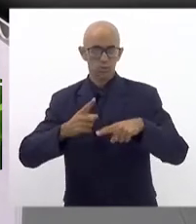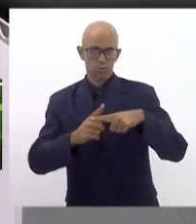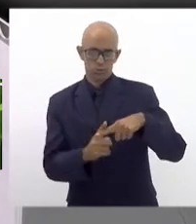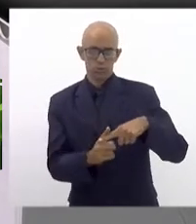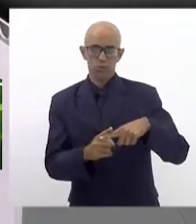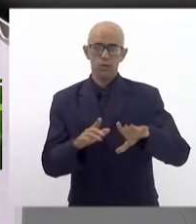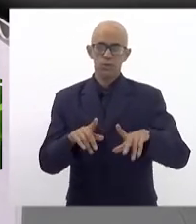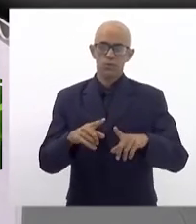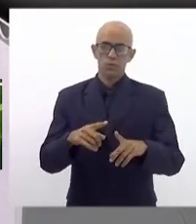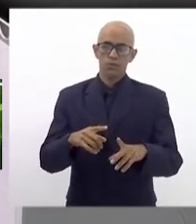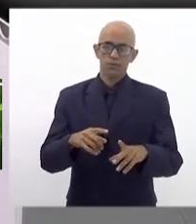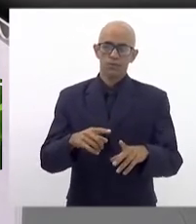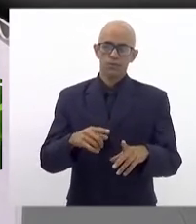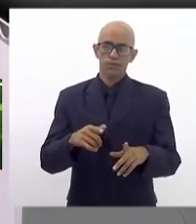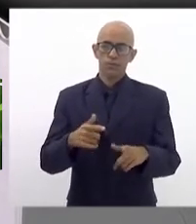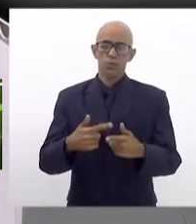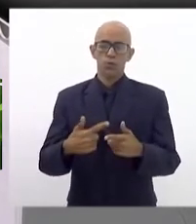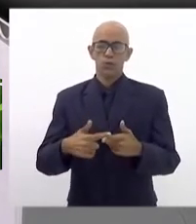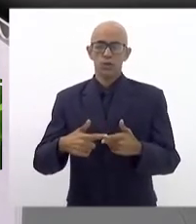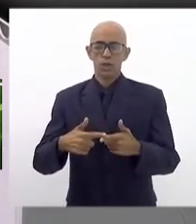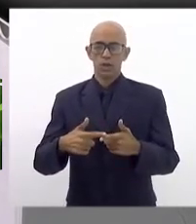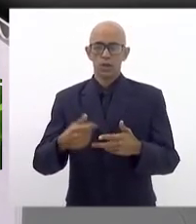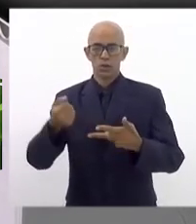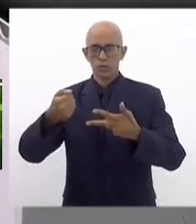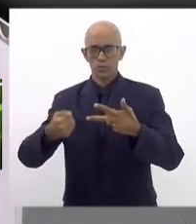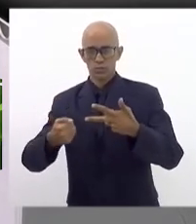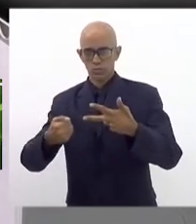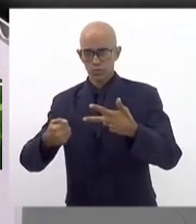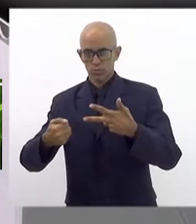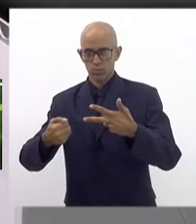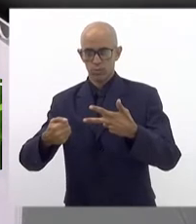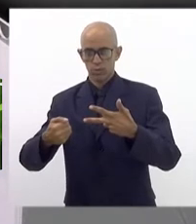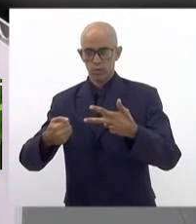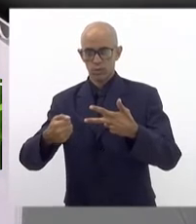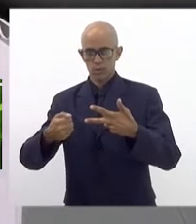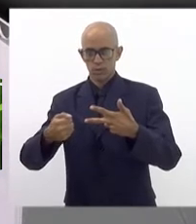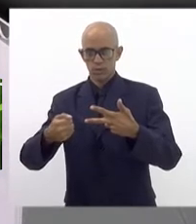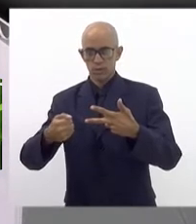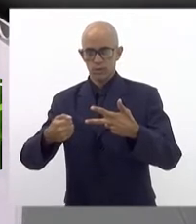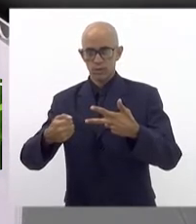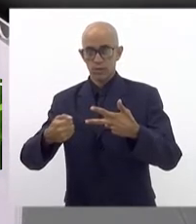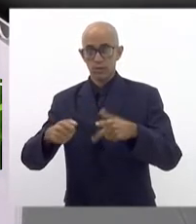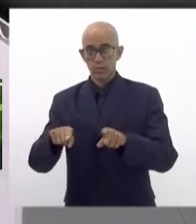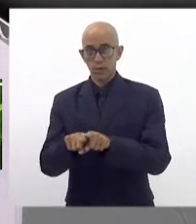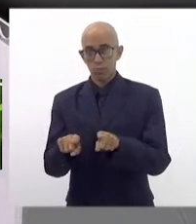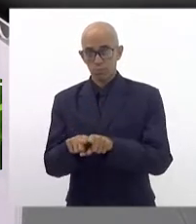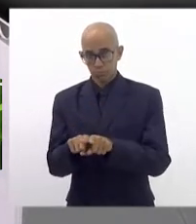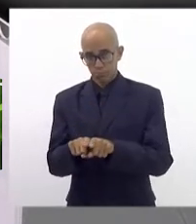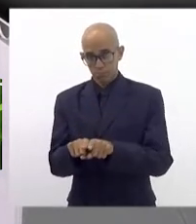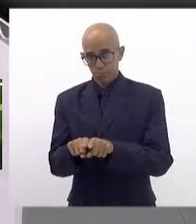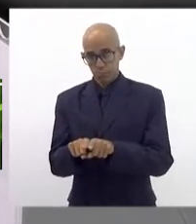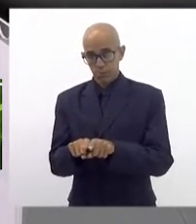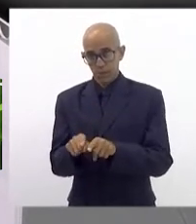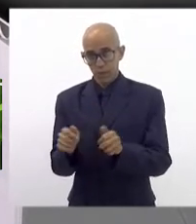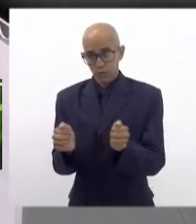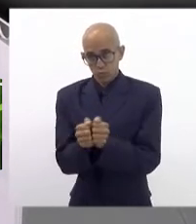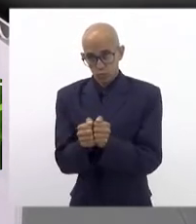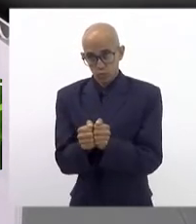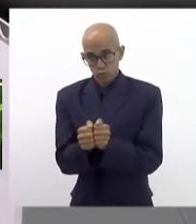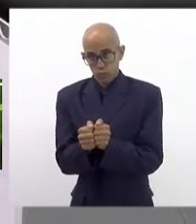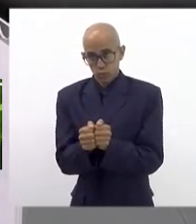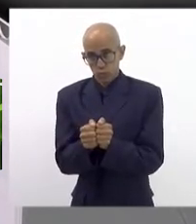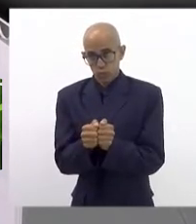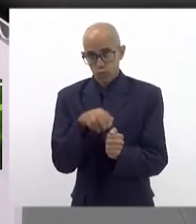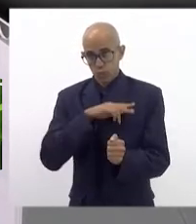que os poderes maiores da nossa Alerj também estão muito envolvidos a partir do seu presidente, não é?